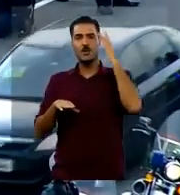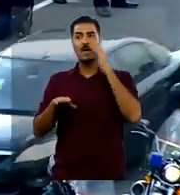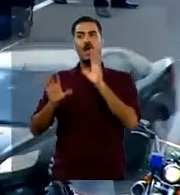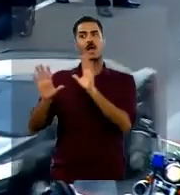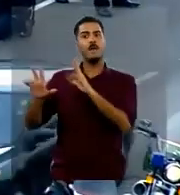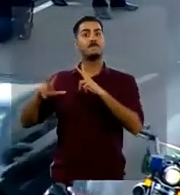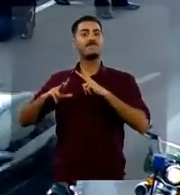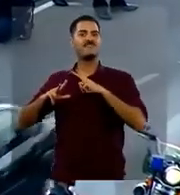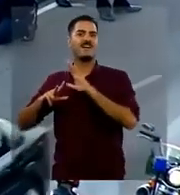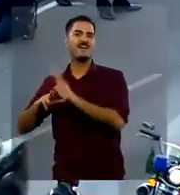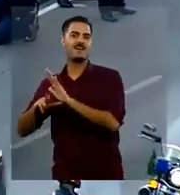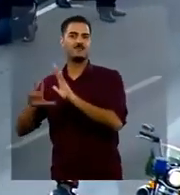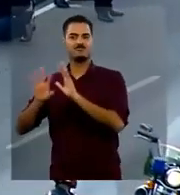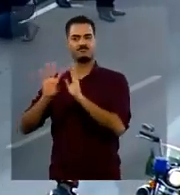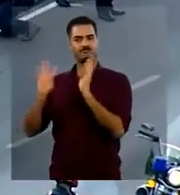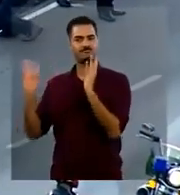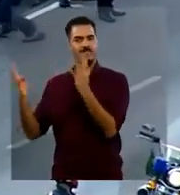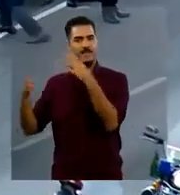reservados também.